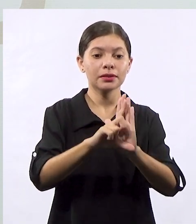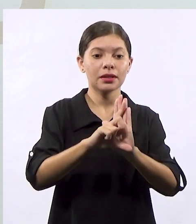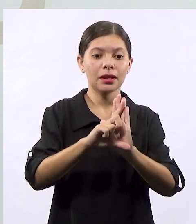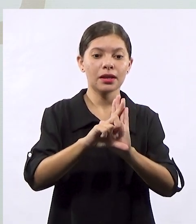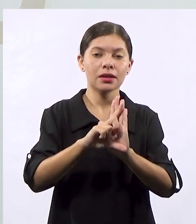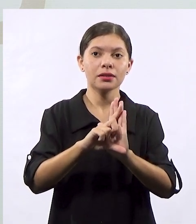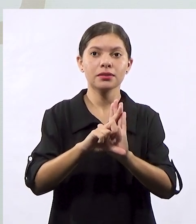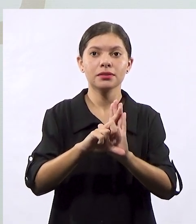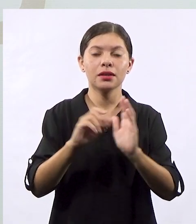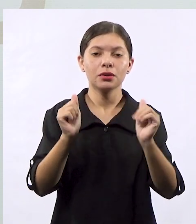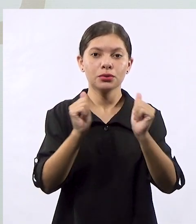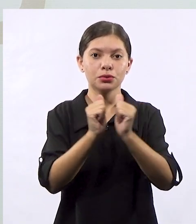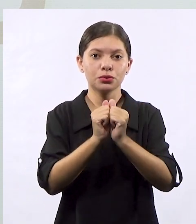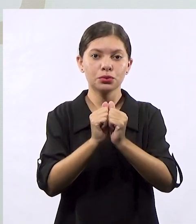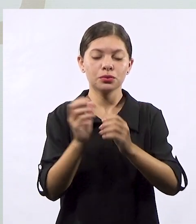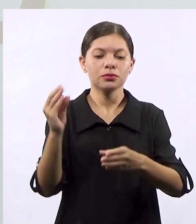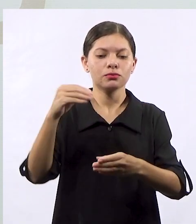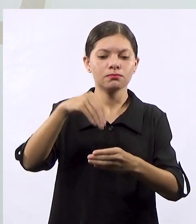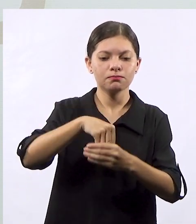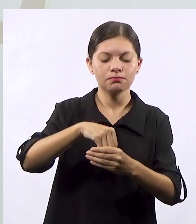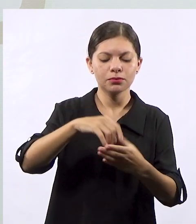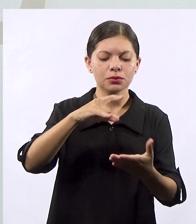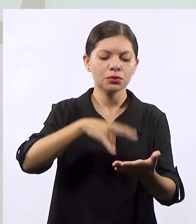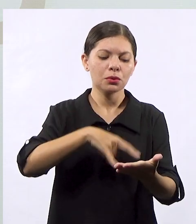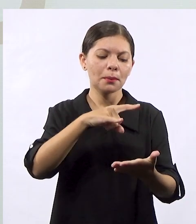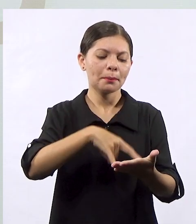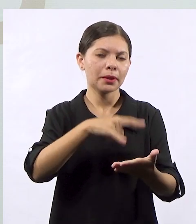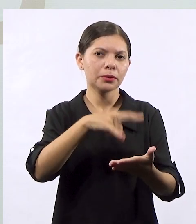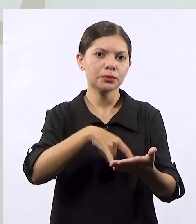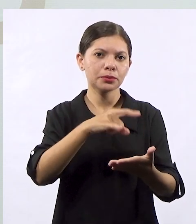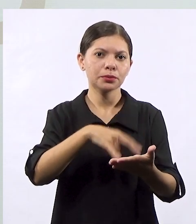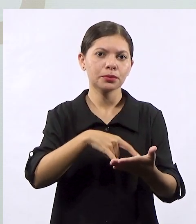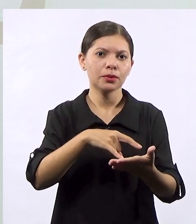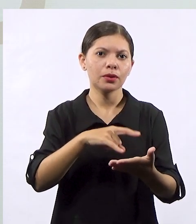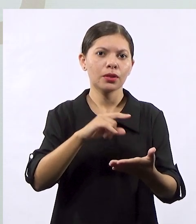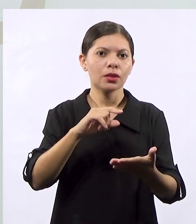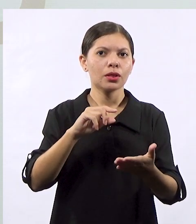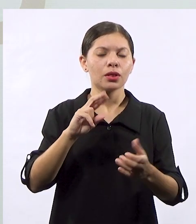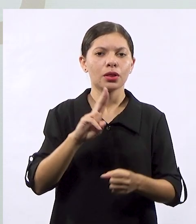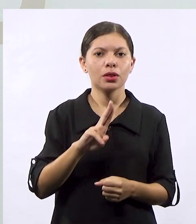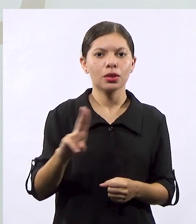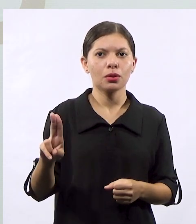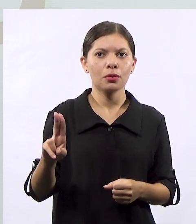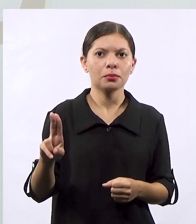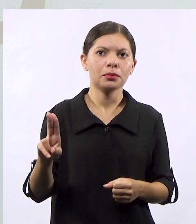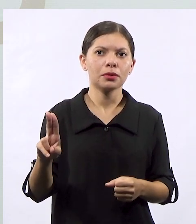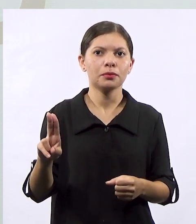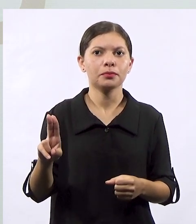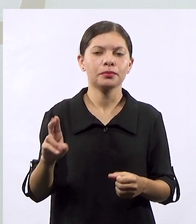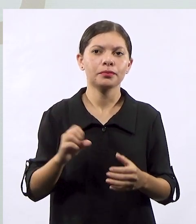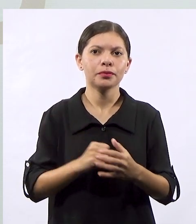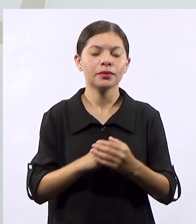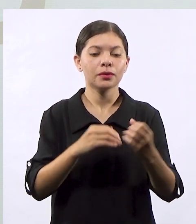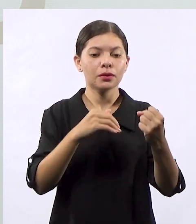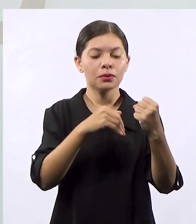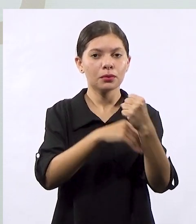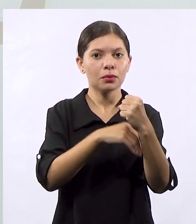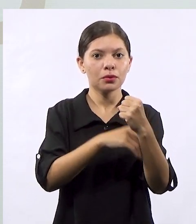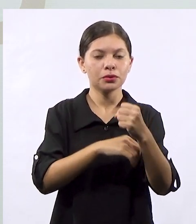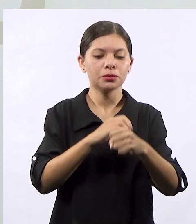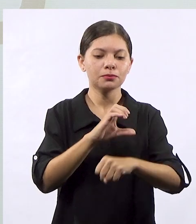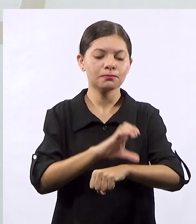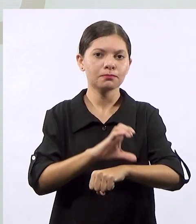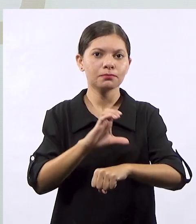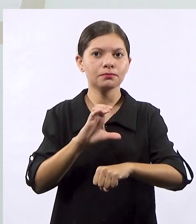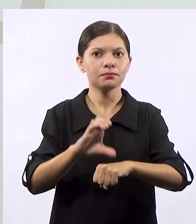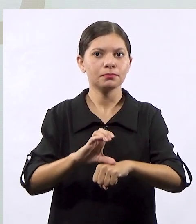se unem e são colocadas em um único documento, a gente chama esse documento de código. Então, a gente tem o Código